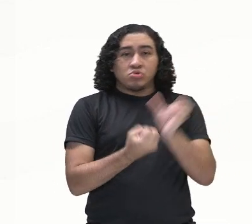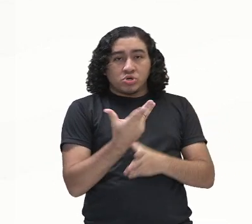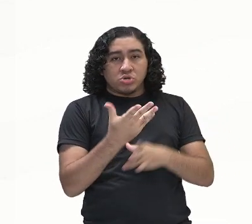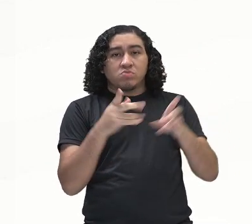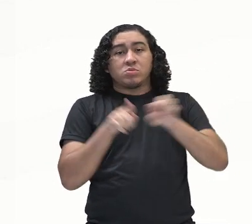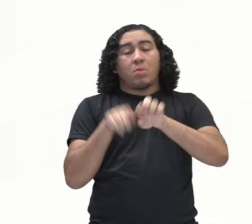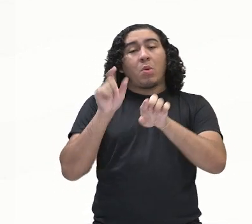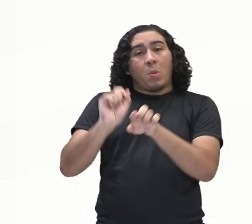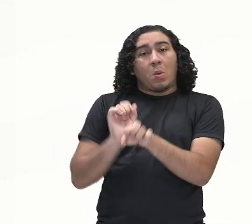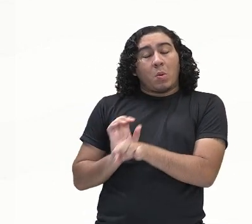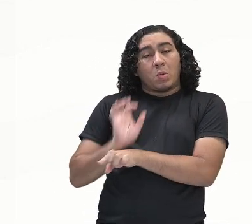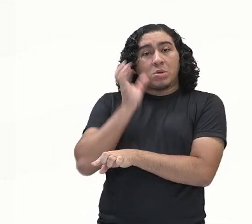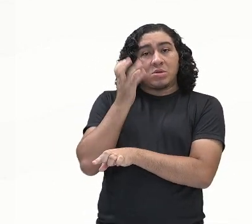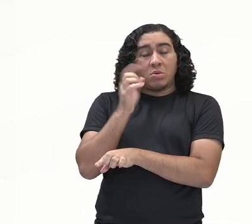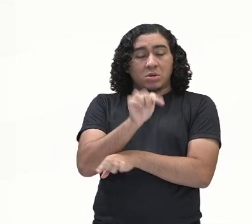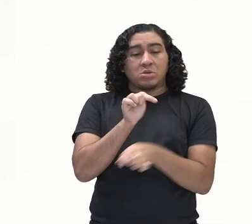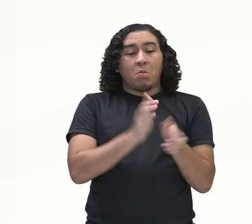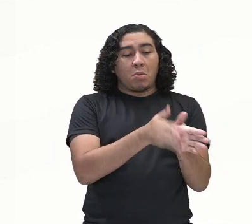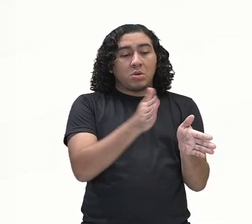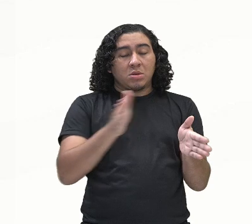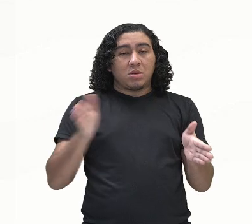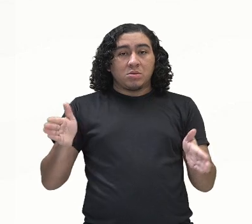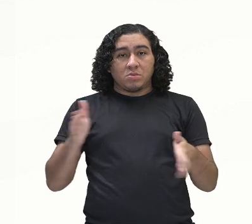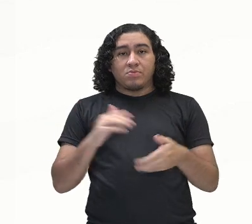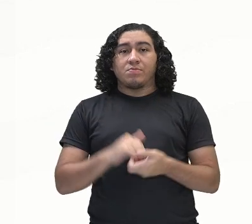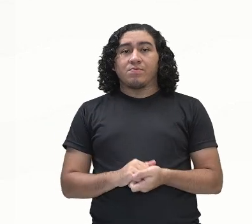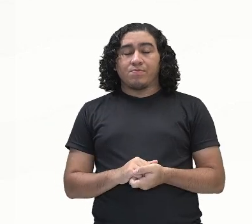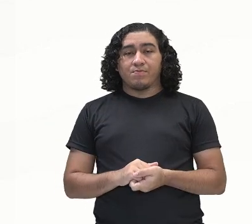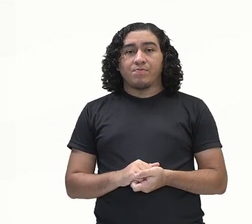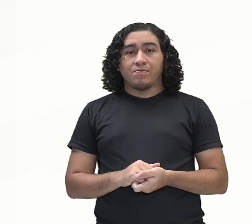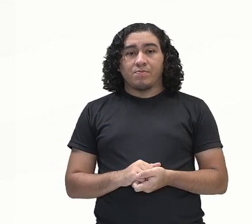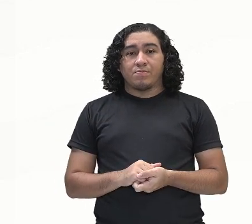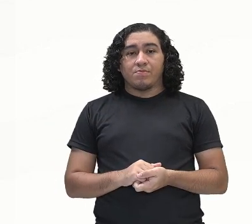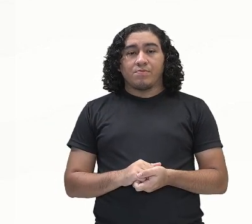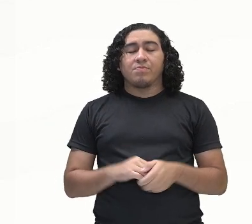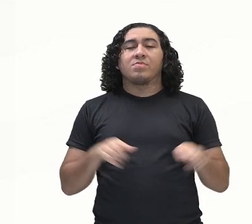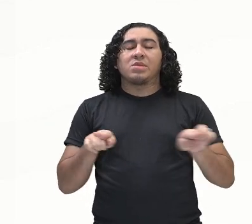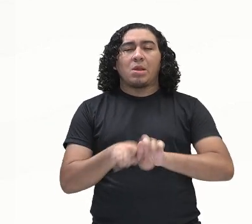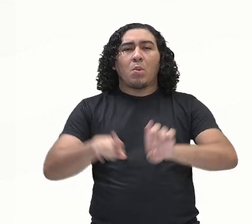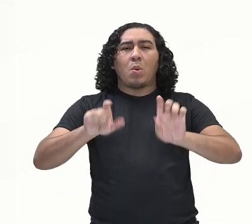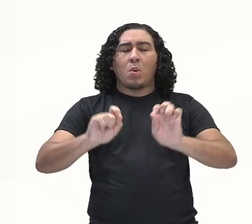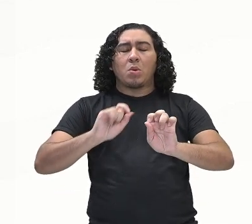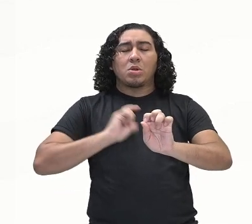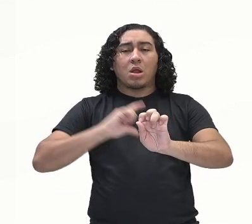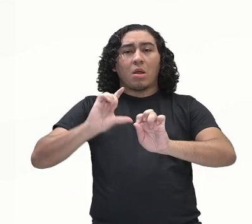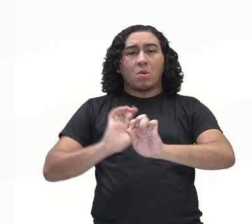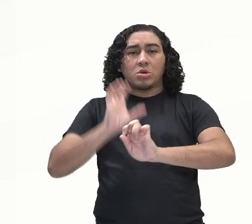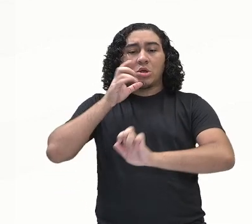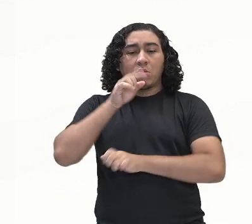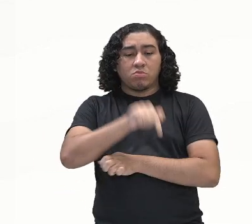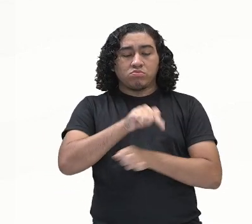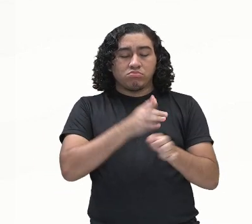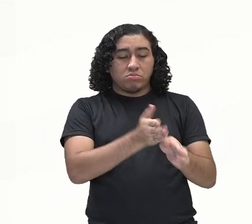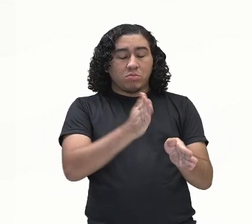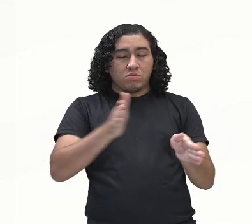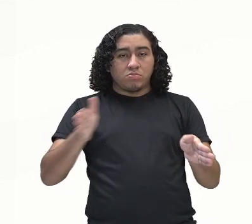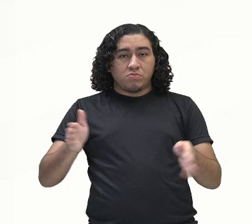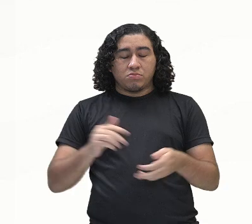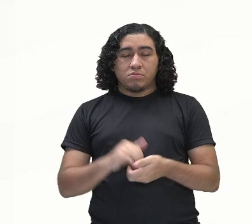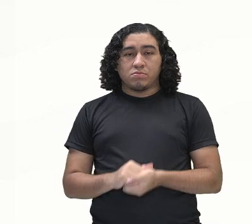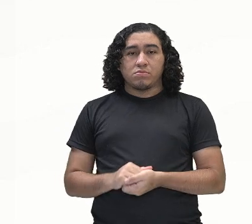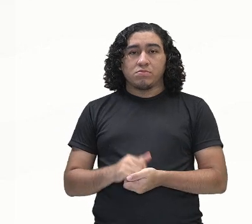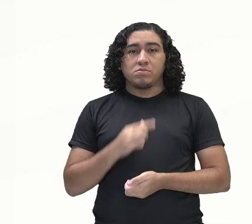que aconteceu, né, nesse processo de industrialização, o que vai ocorrer aí. E aí nós temos